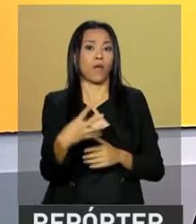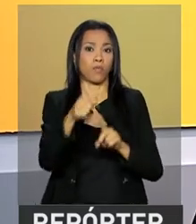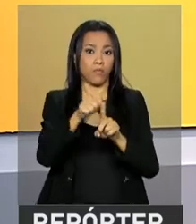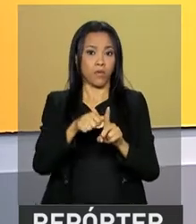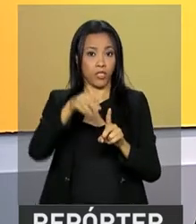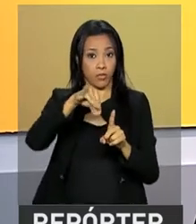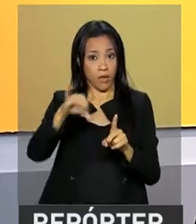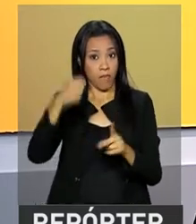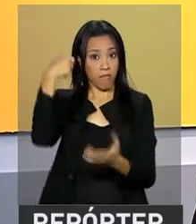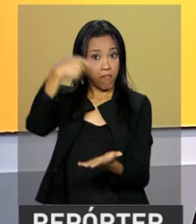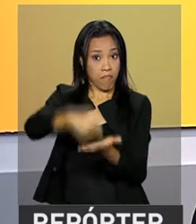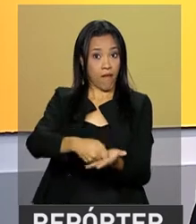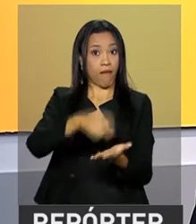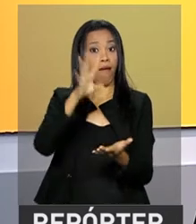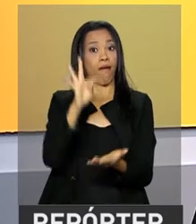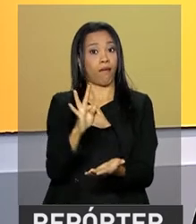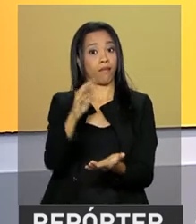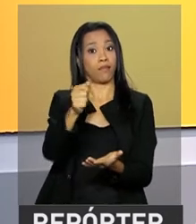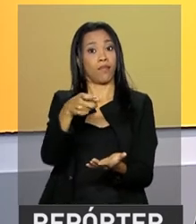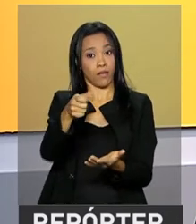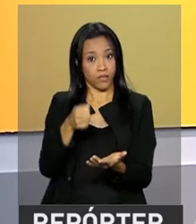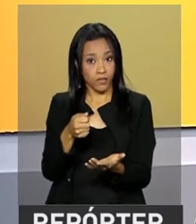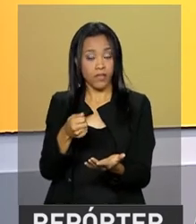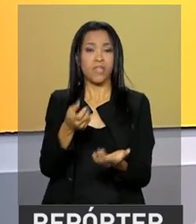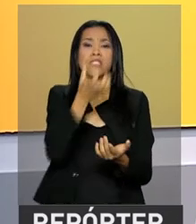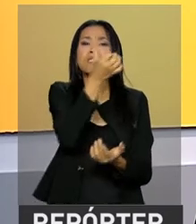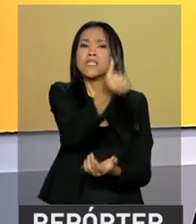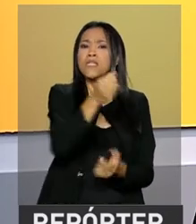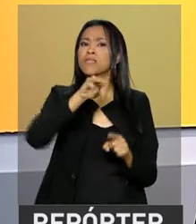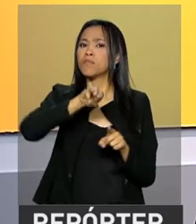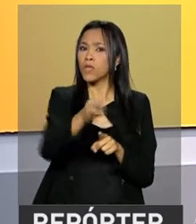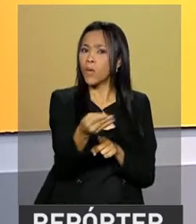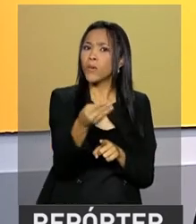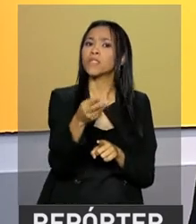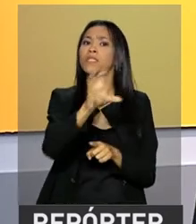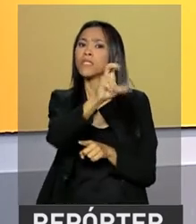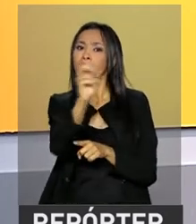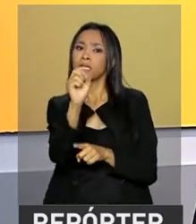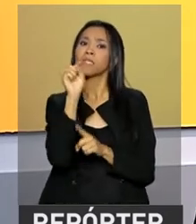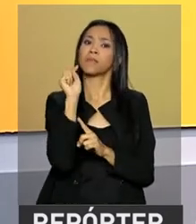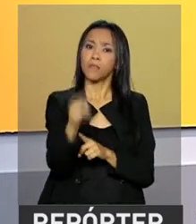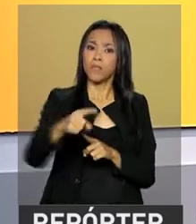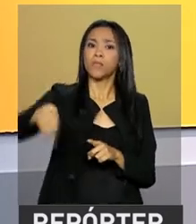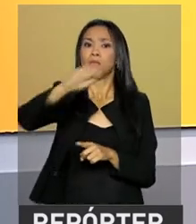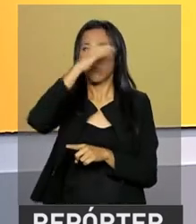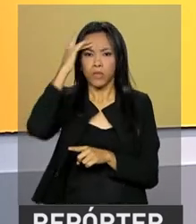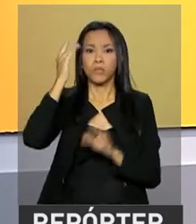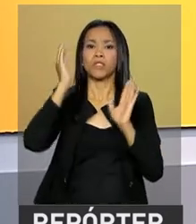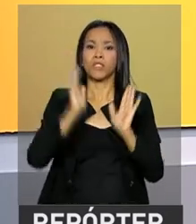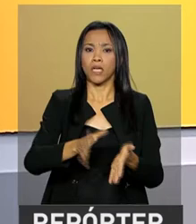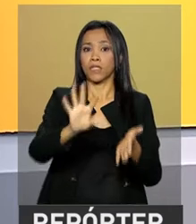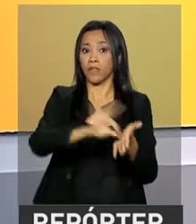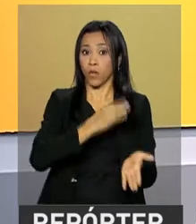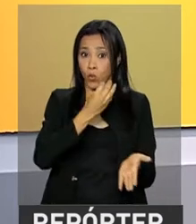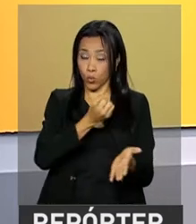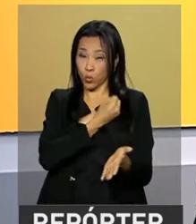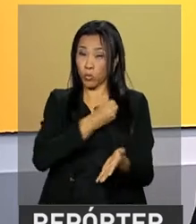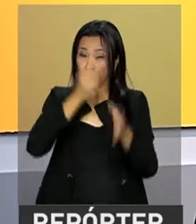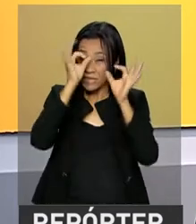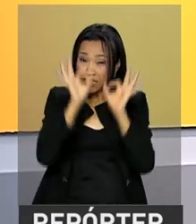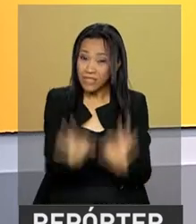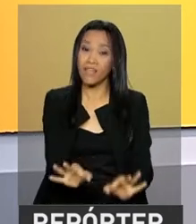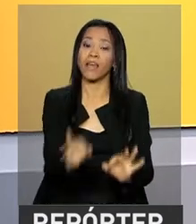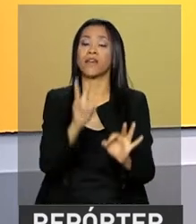taxa de inscrição cerca de 6 milhões e 500 mil pessoas se inscreveram mas o número definitivo de candidatos